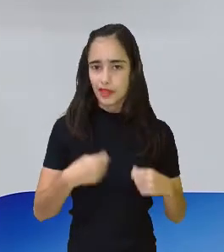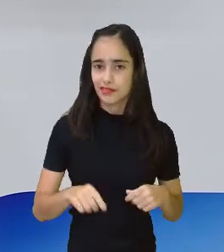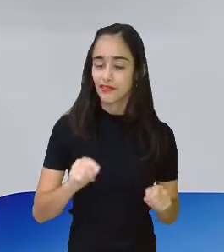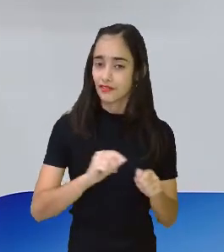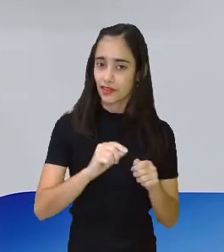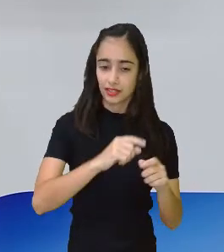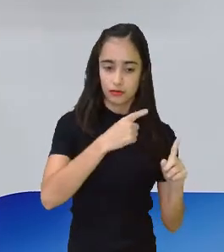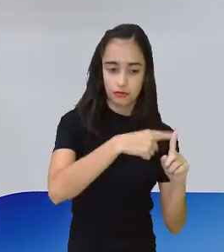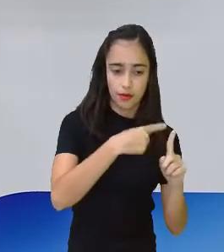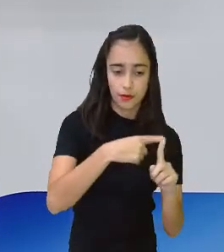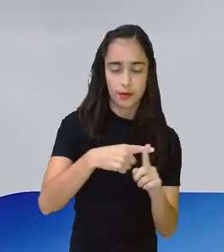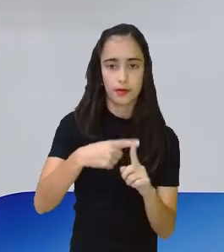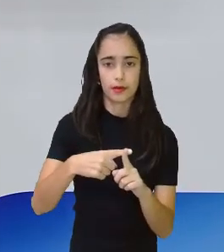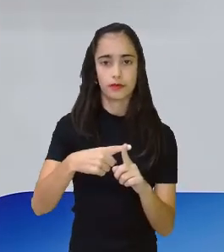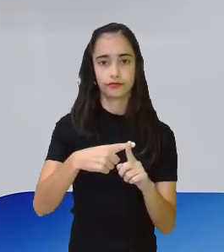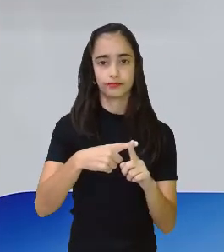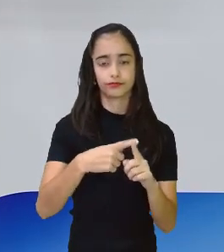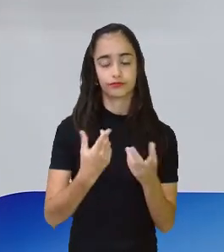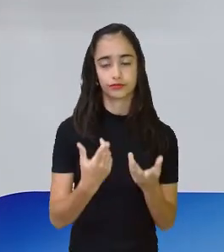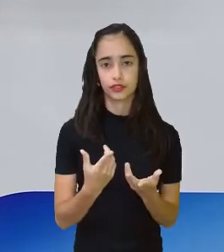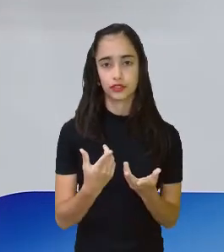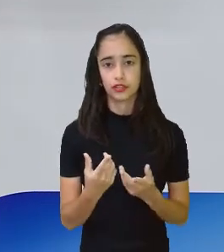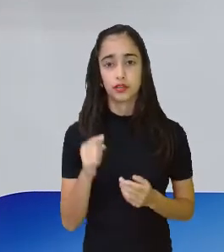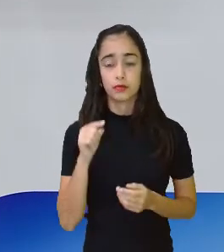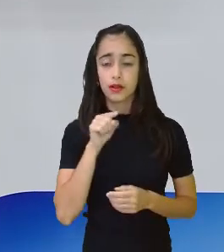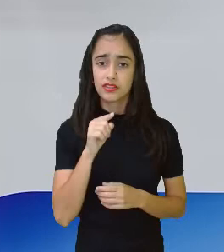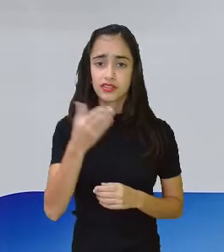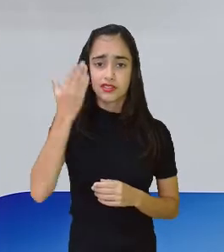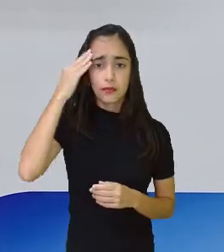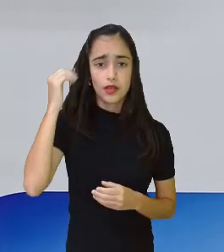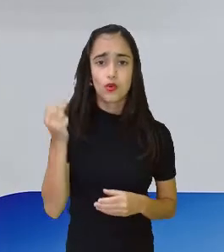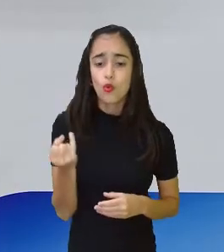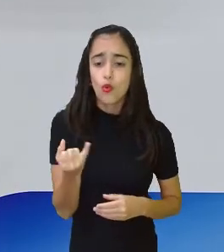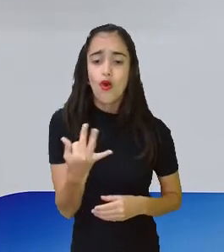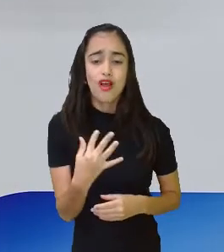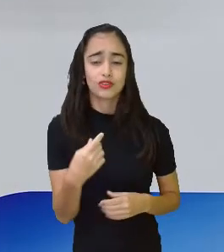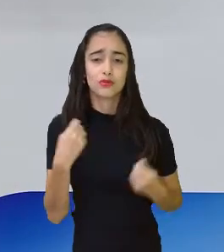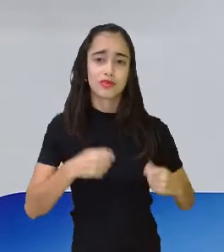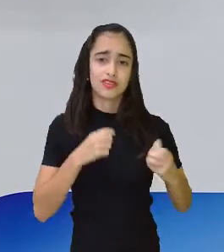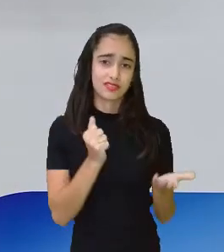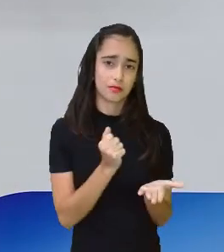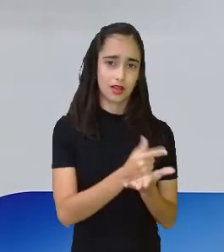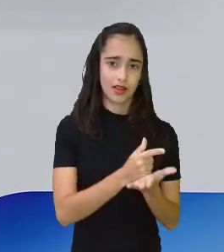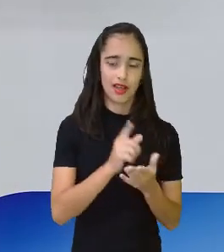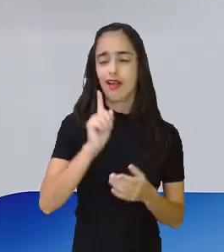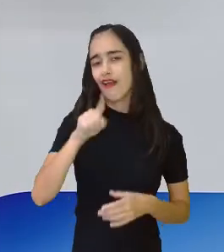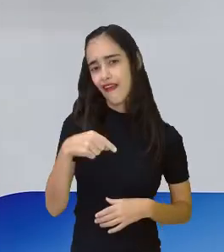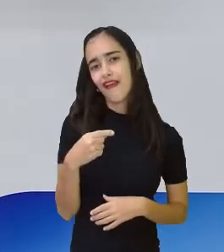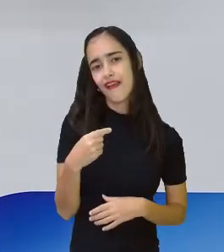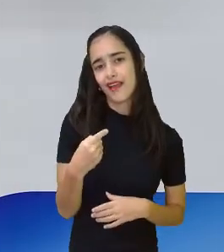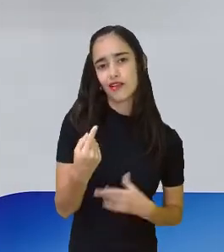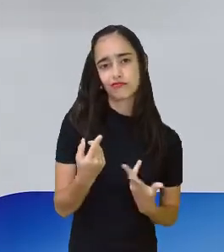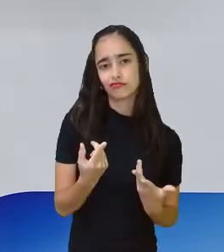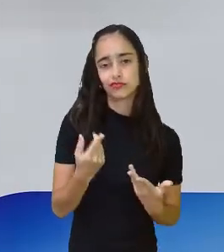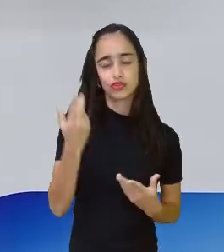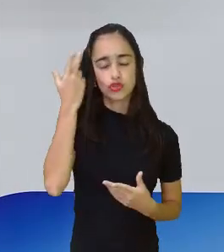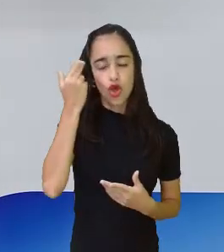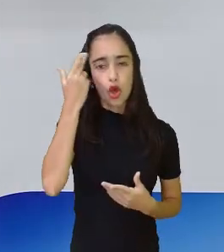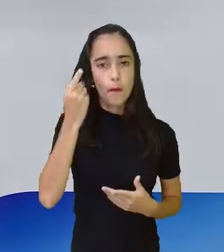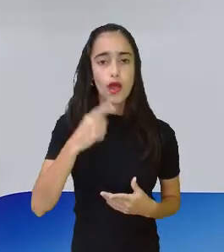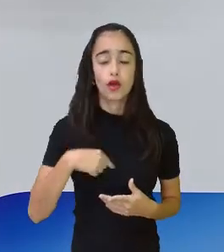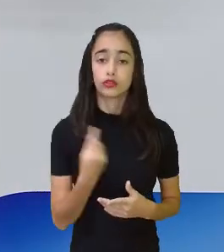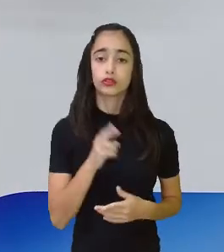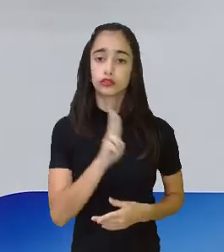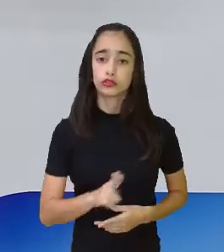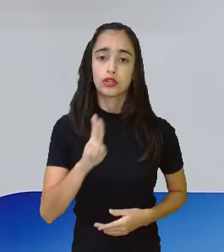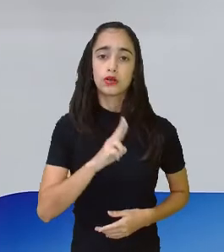dizer quanto vai custar o que você comprou. Isso é situação do dia a dia. Por isso que